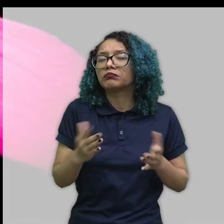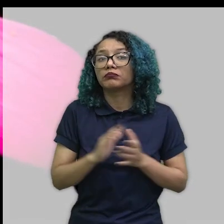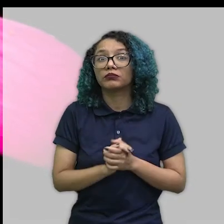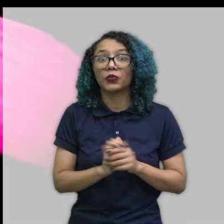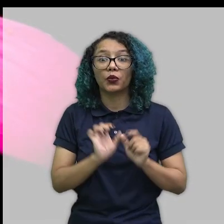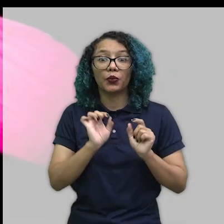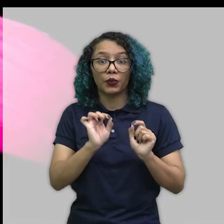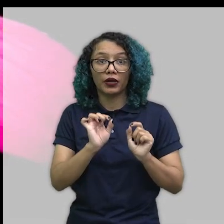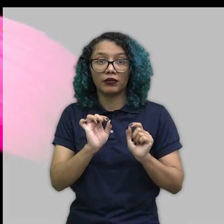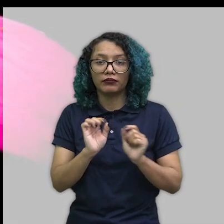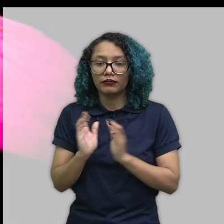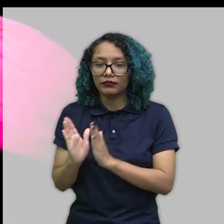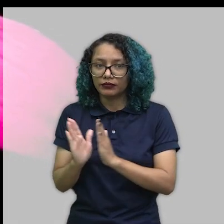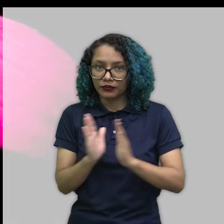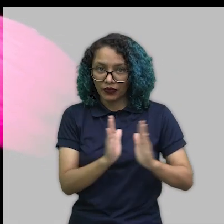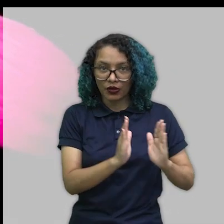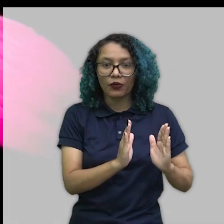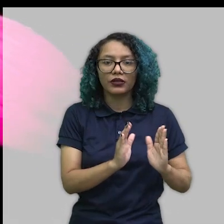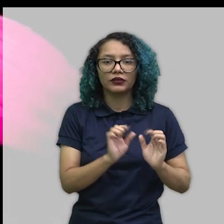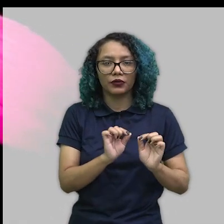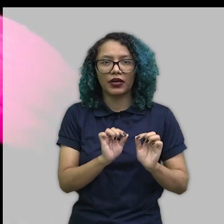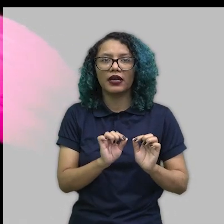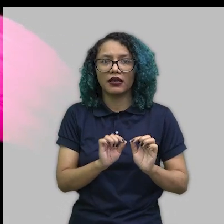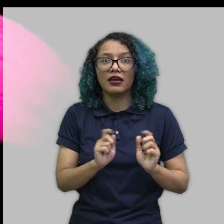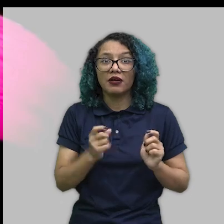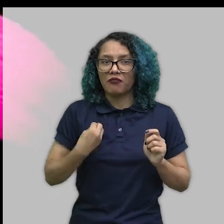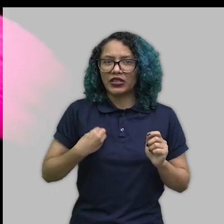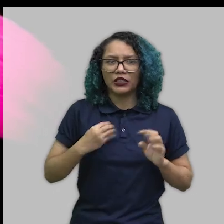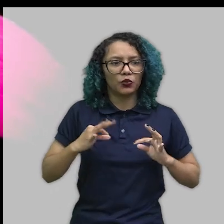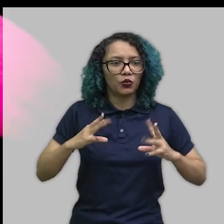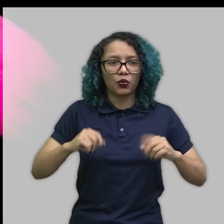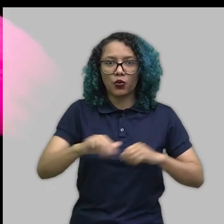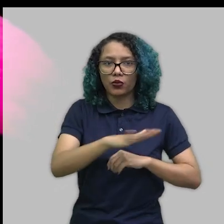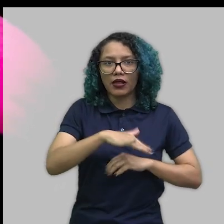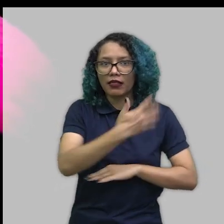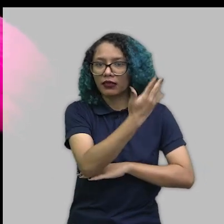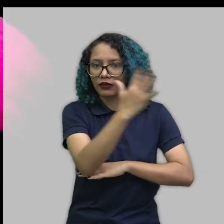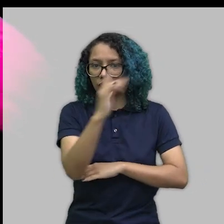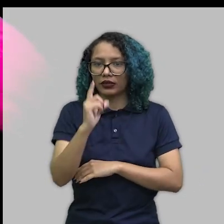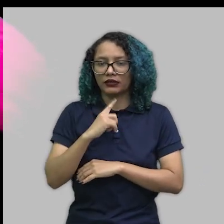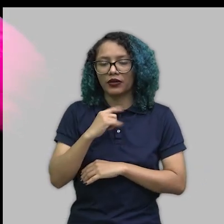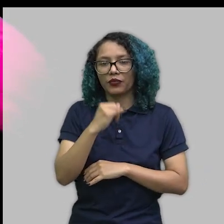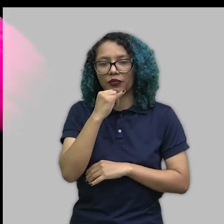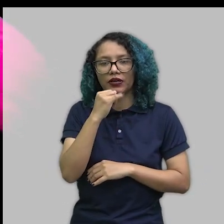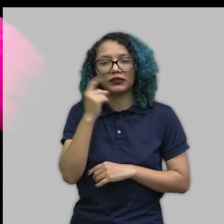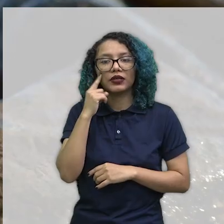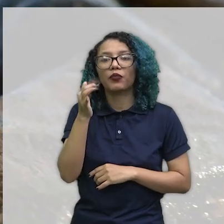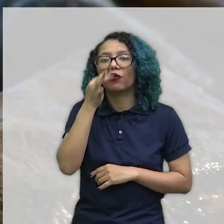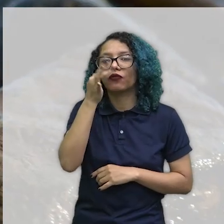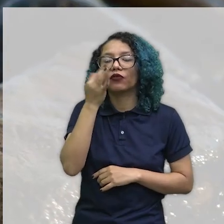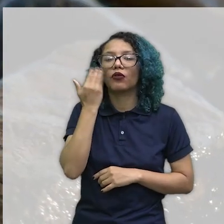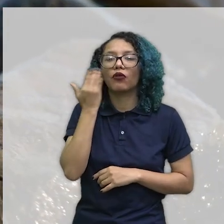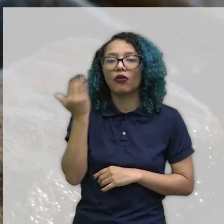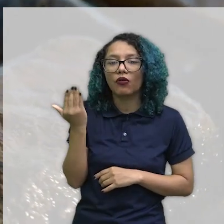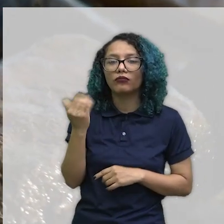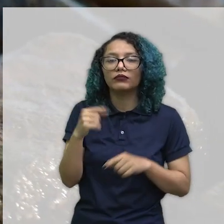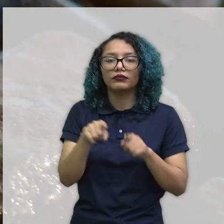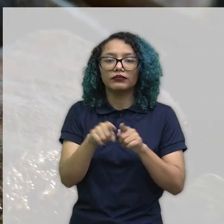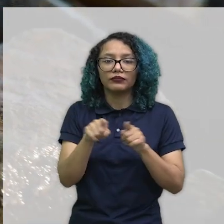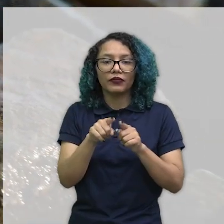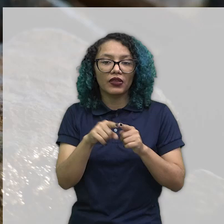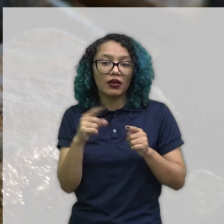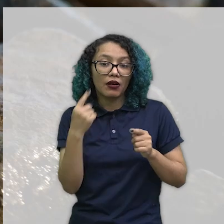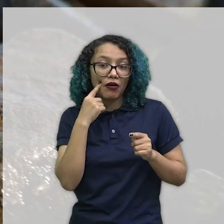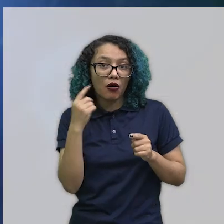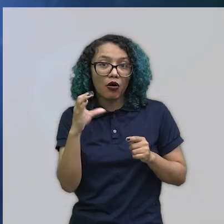incrível é que essa sequência de Fibonacci está por toda parte na natureza. Observe as pétalas de uma flor, as espirais